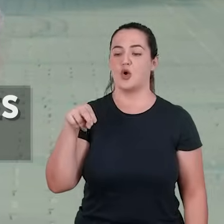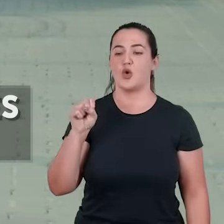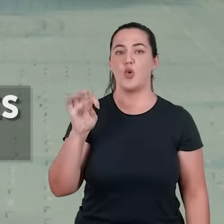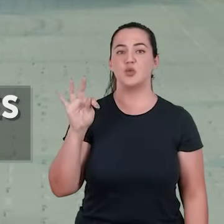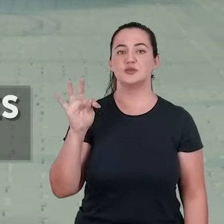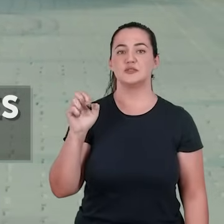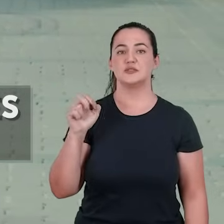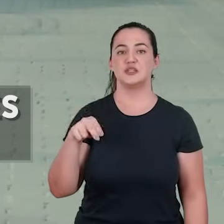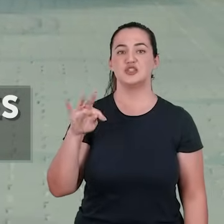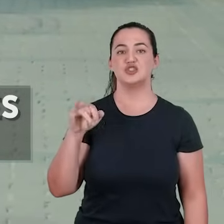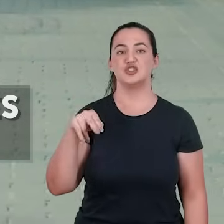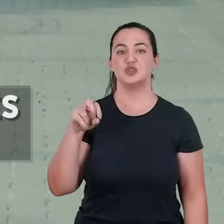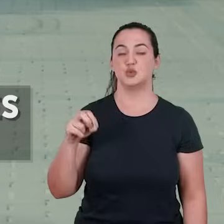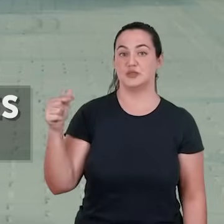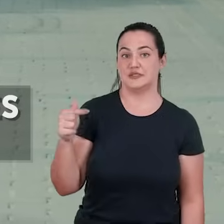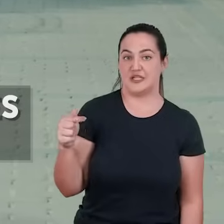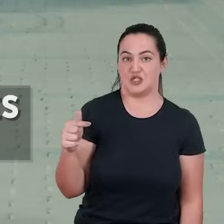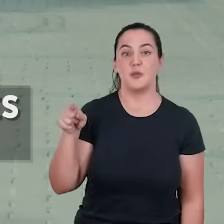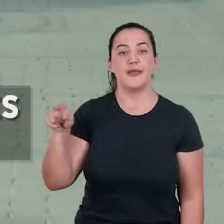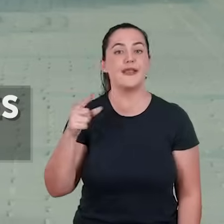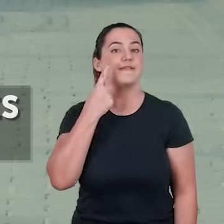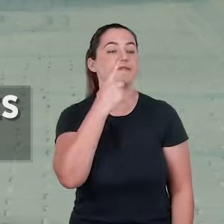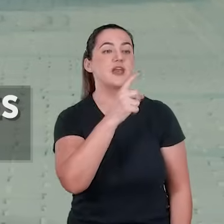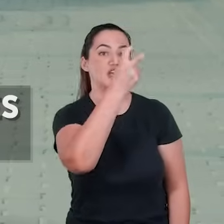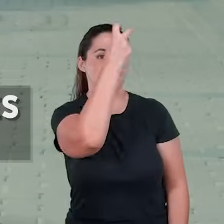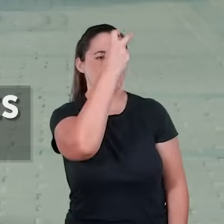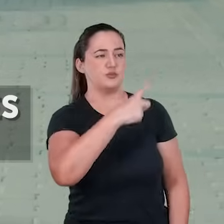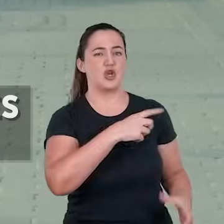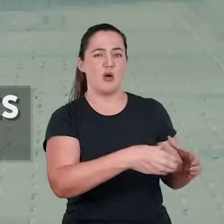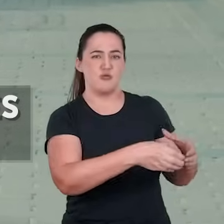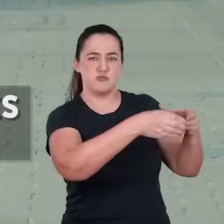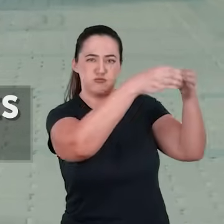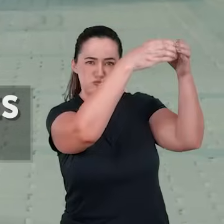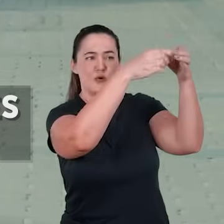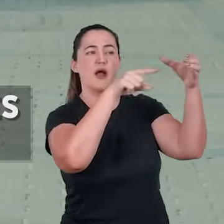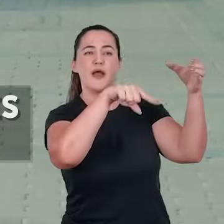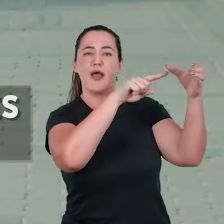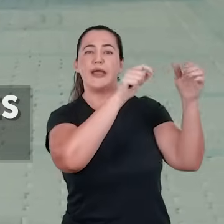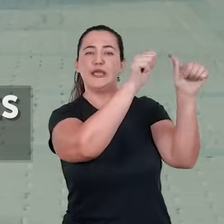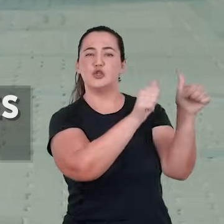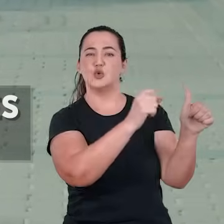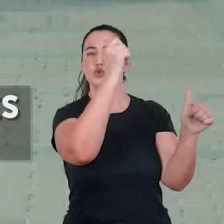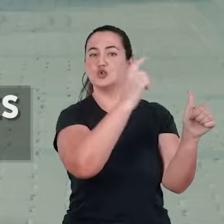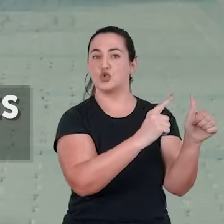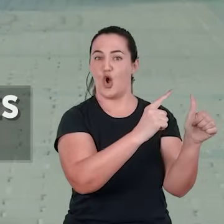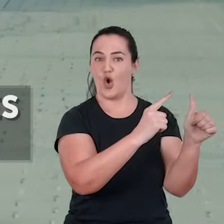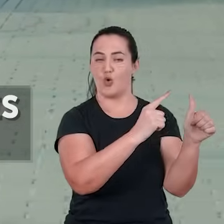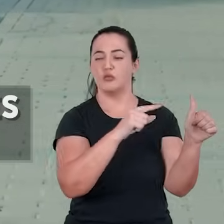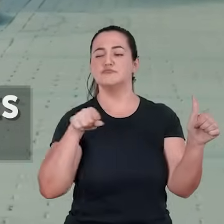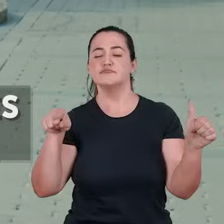ele imitava os obeliscos egípcios que adoravam o deus Sol, o deus Ra. E